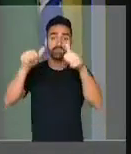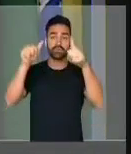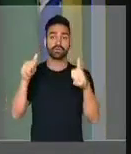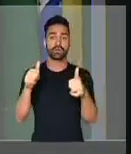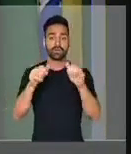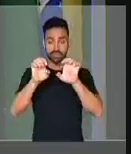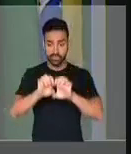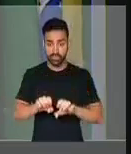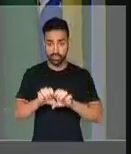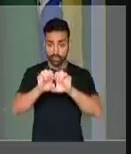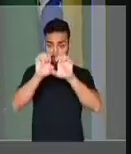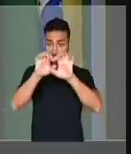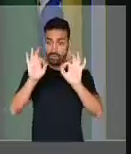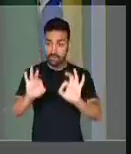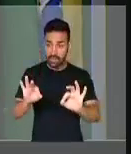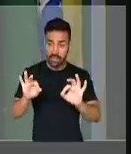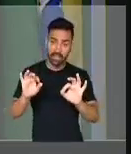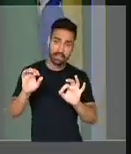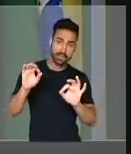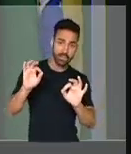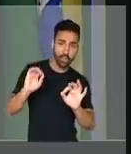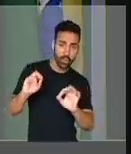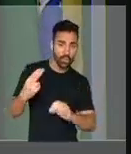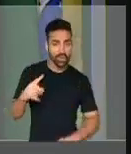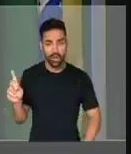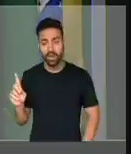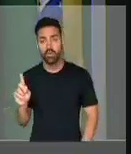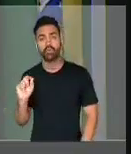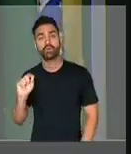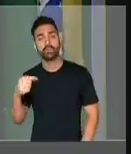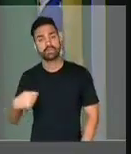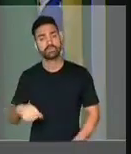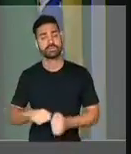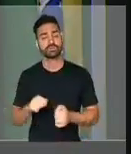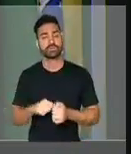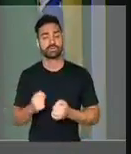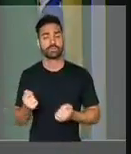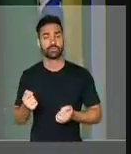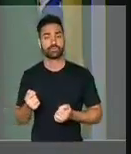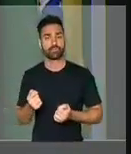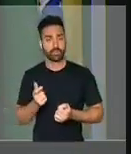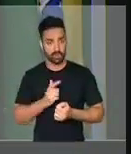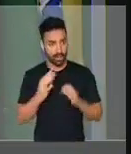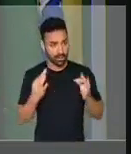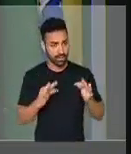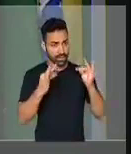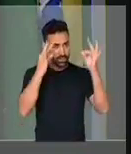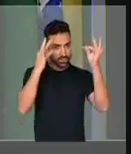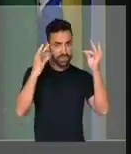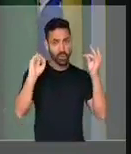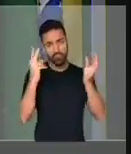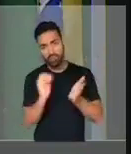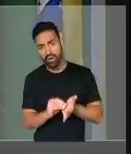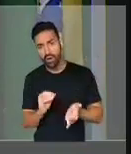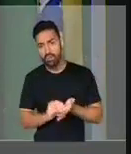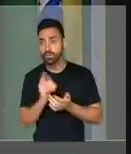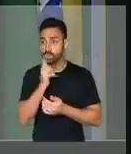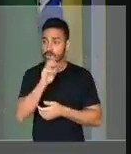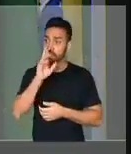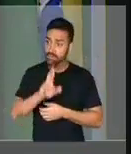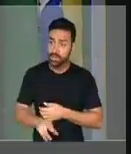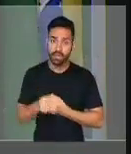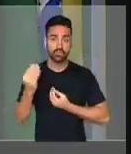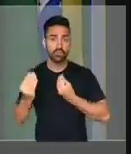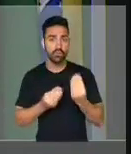a estrutura está adequada, não está adequada, o que precisa ser feito, está com alta tecnologia, não está conseguindo